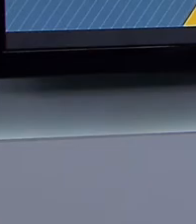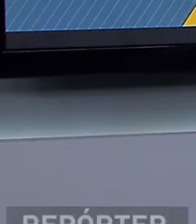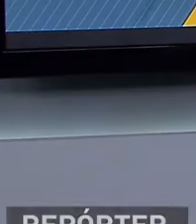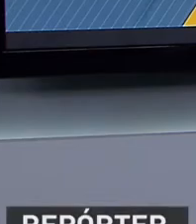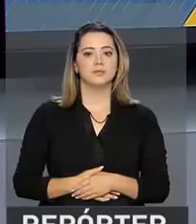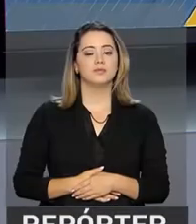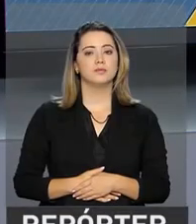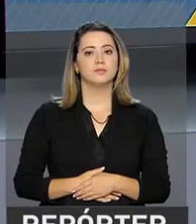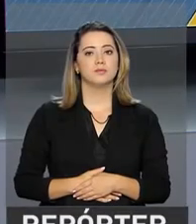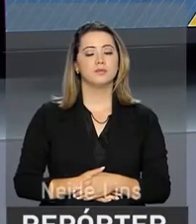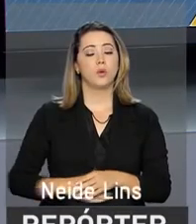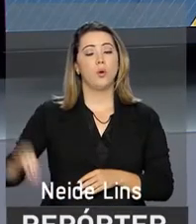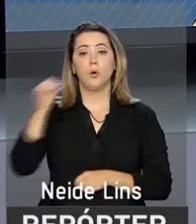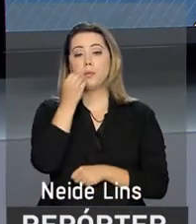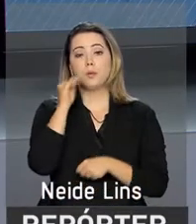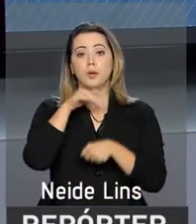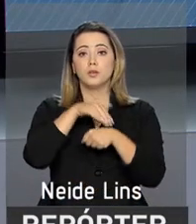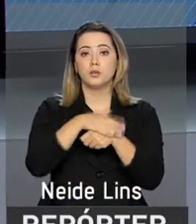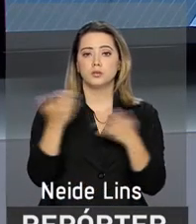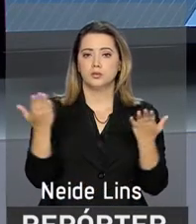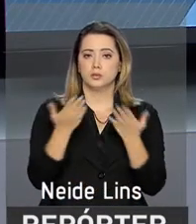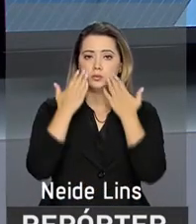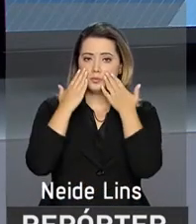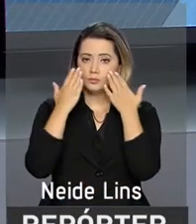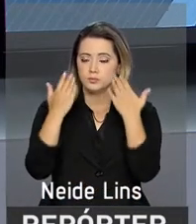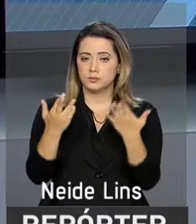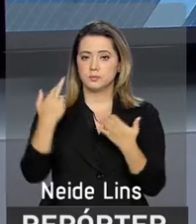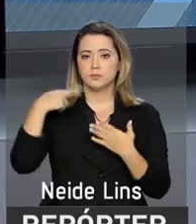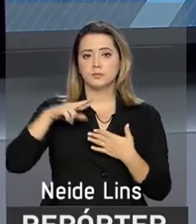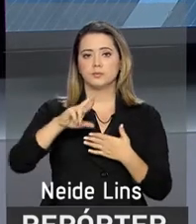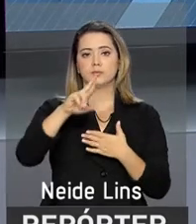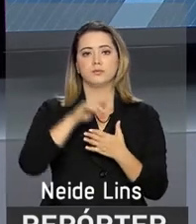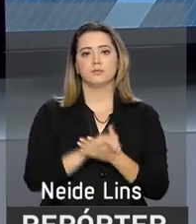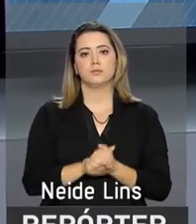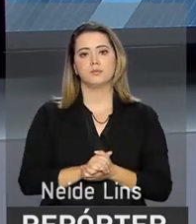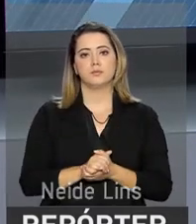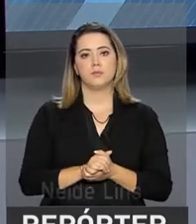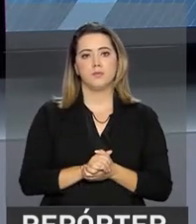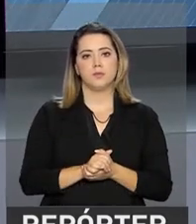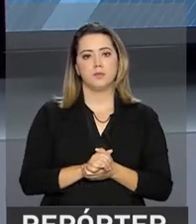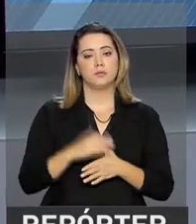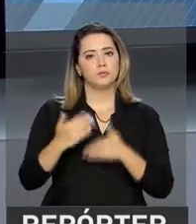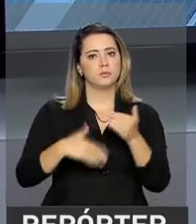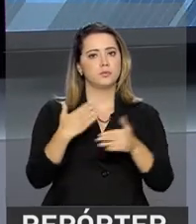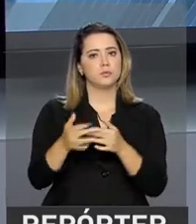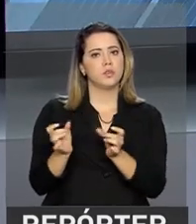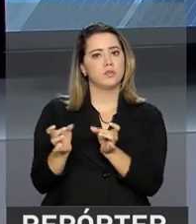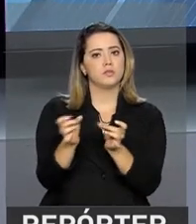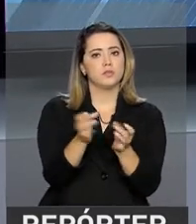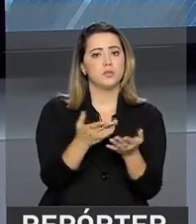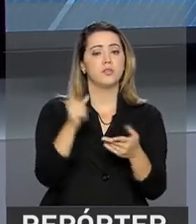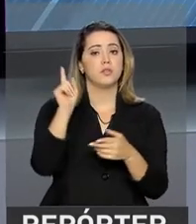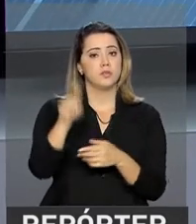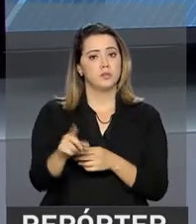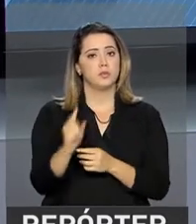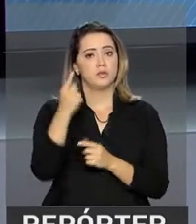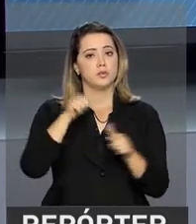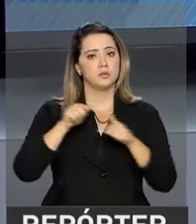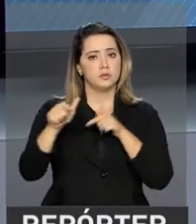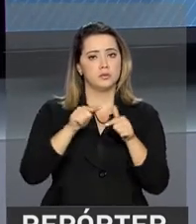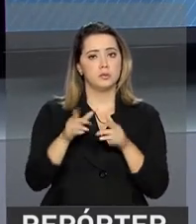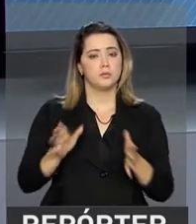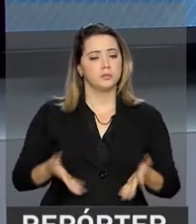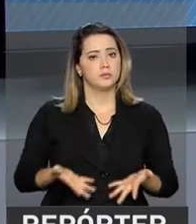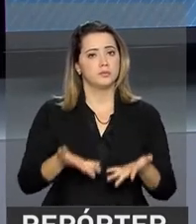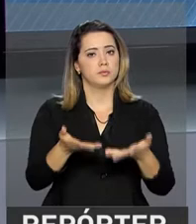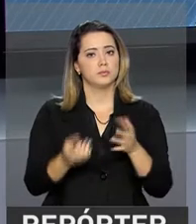olá boa noite começa agora mais uma edição do repórter nbr desenvolver o comércio varejista é uma das ações que